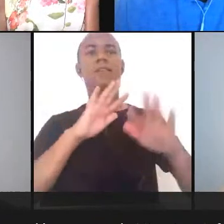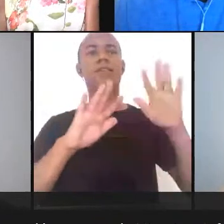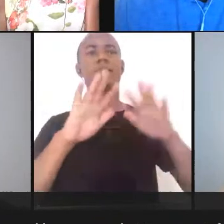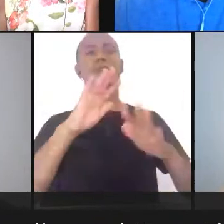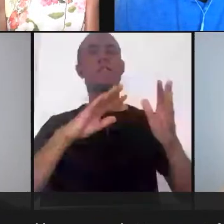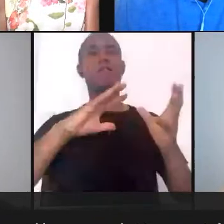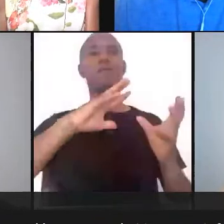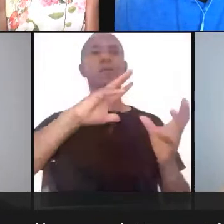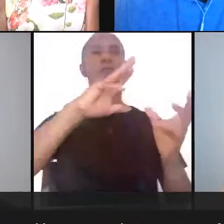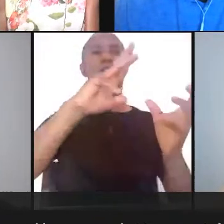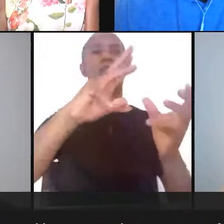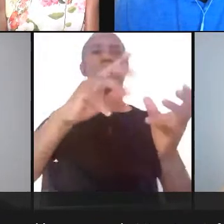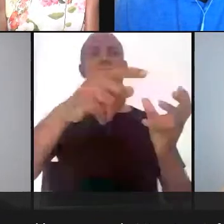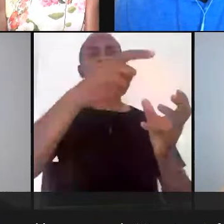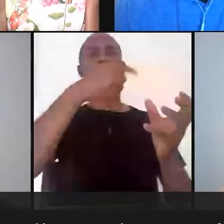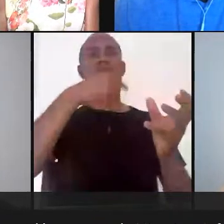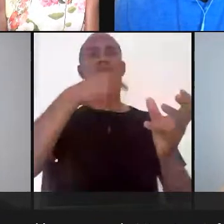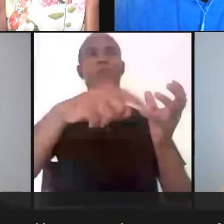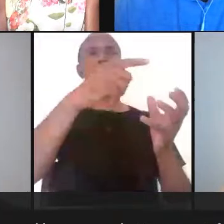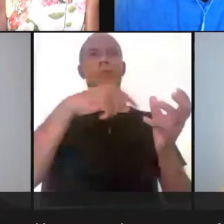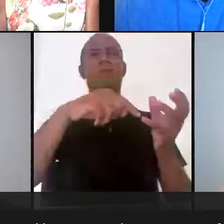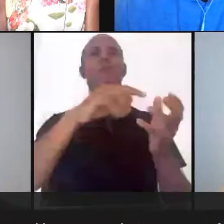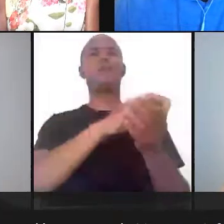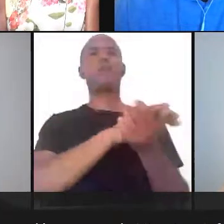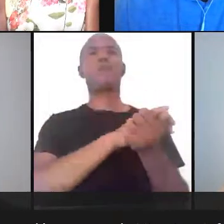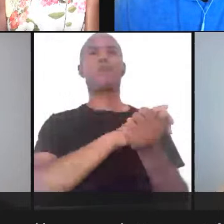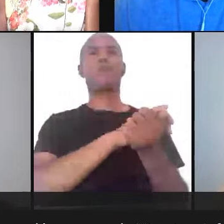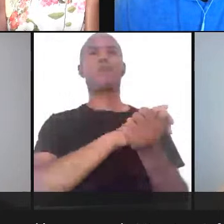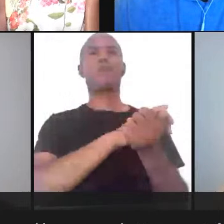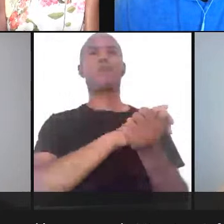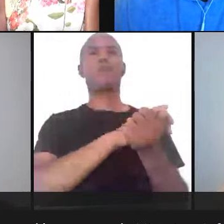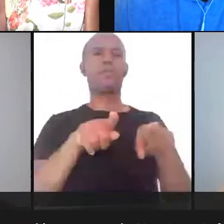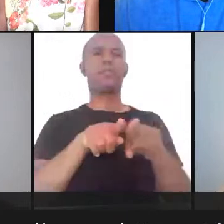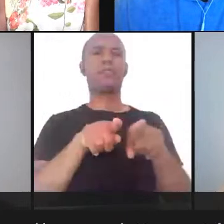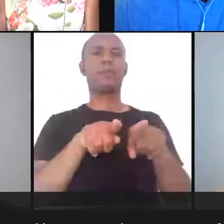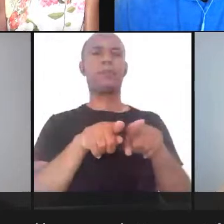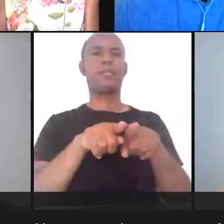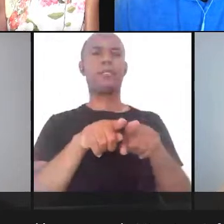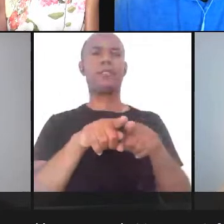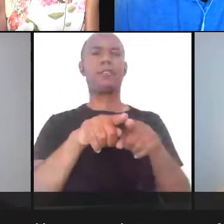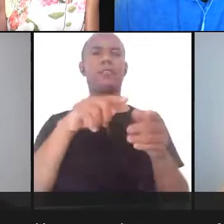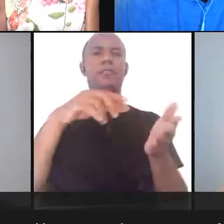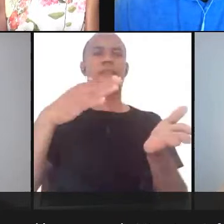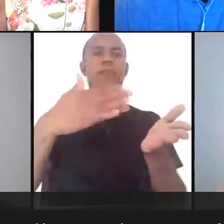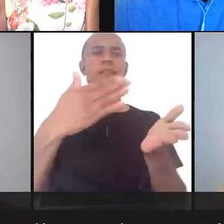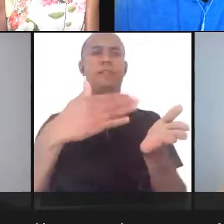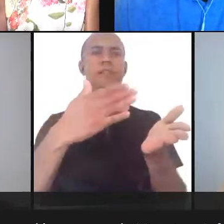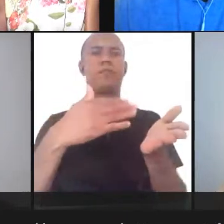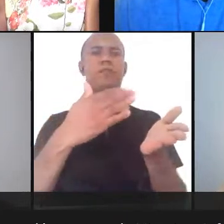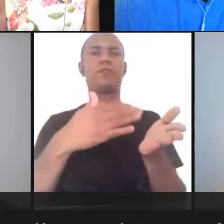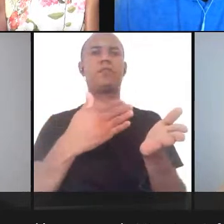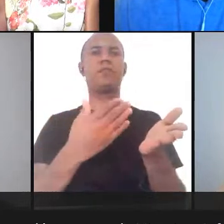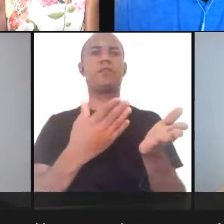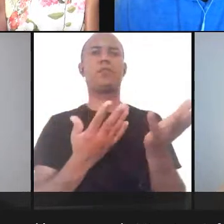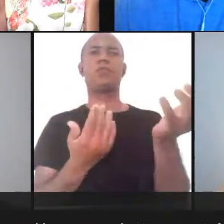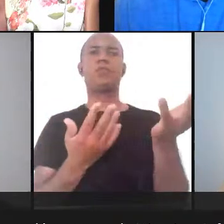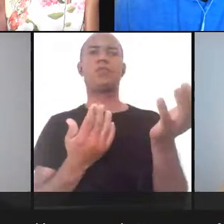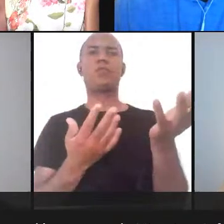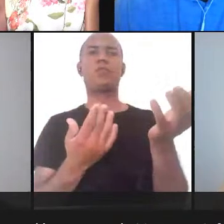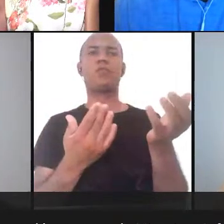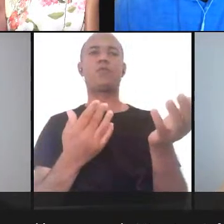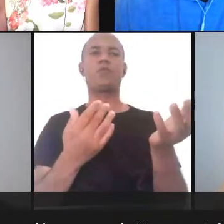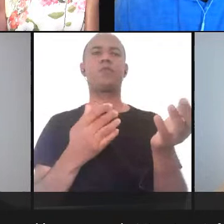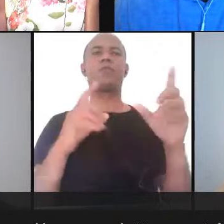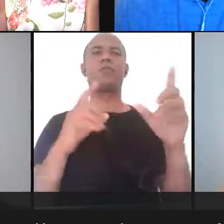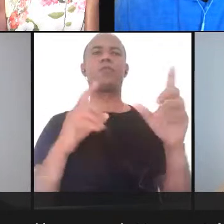também já está a escrever livros para o público mais novo. Pelo menos temos o Jovem Caçador, que inclusive também foi lançado no Brasil,